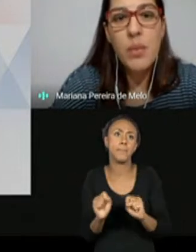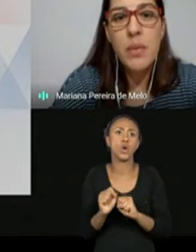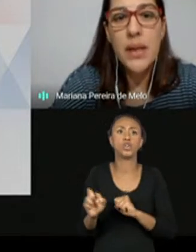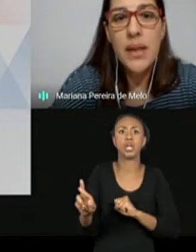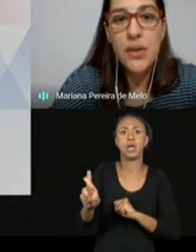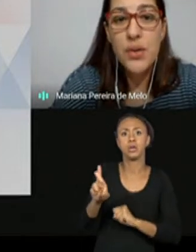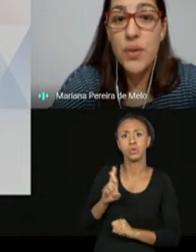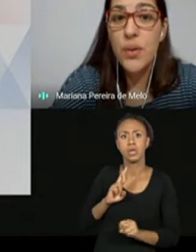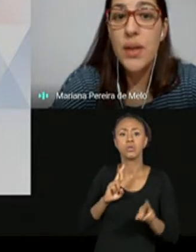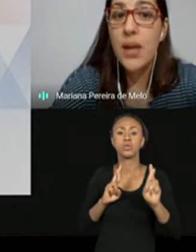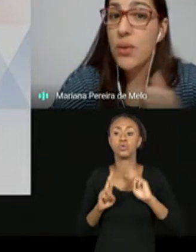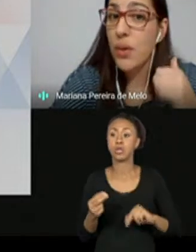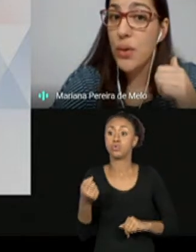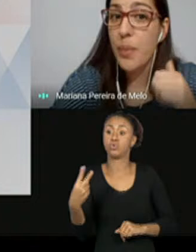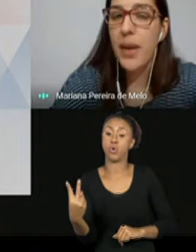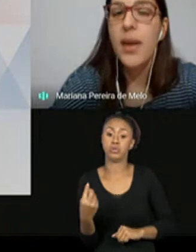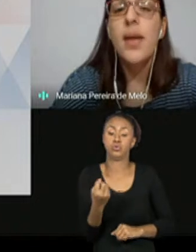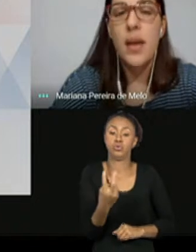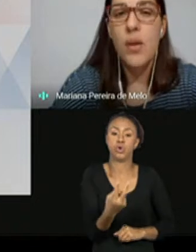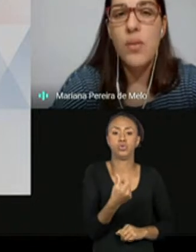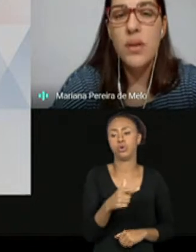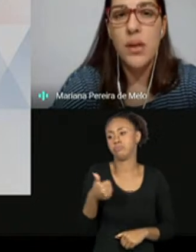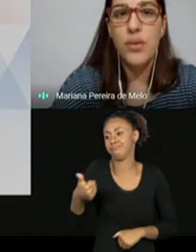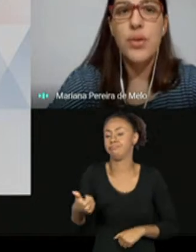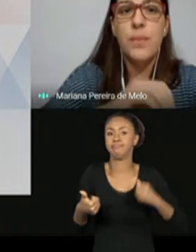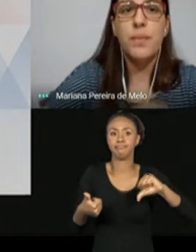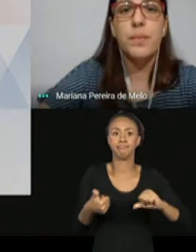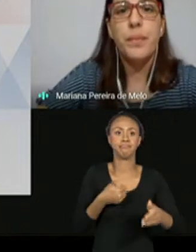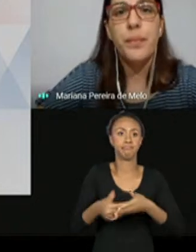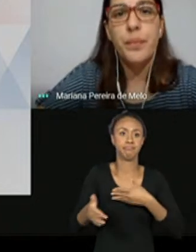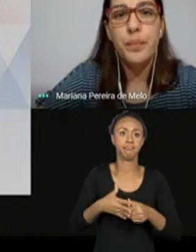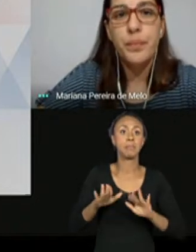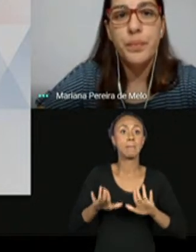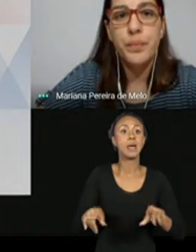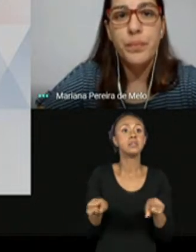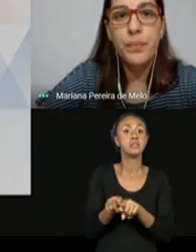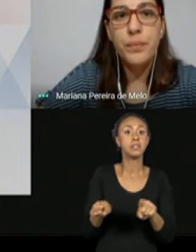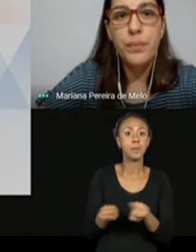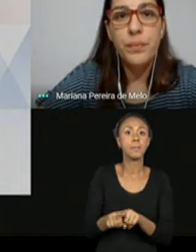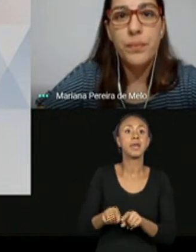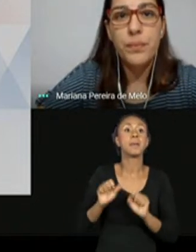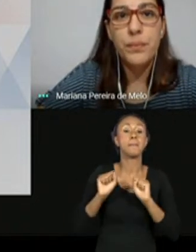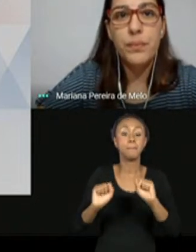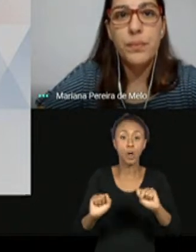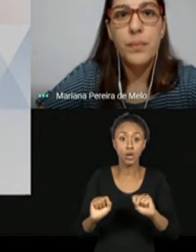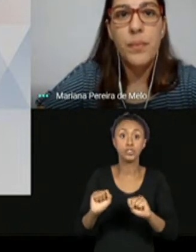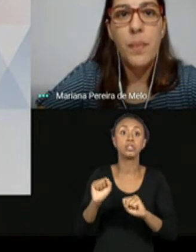essa probabilidade de sucesso, nosso P, ele é constante.